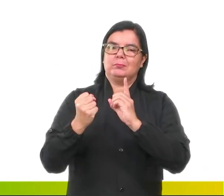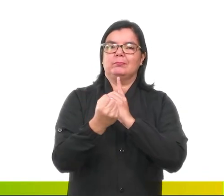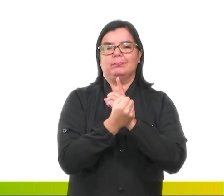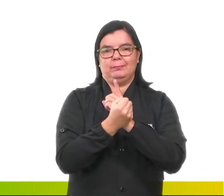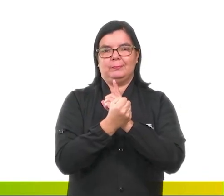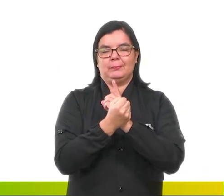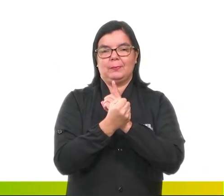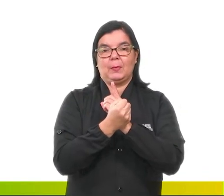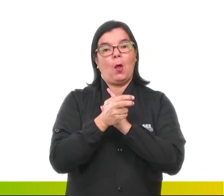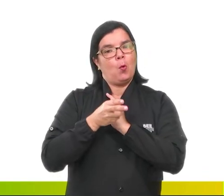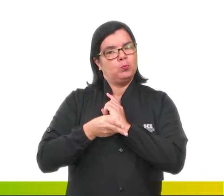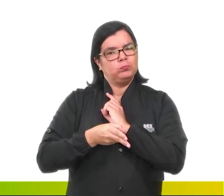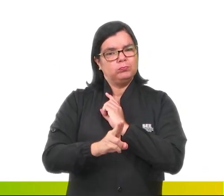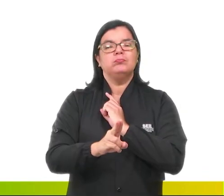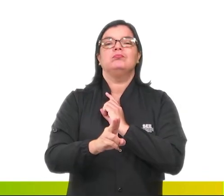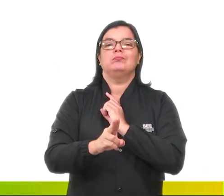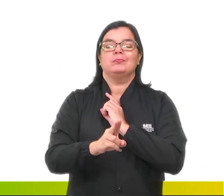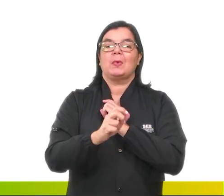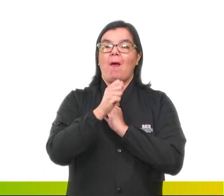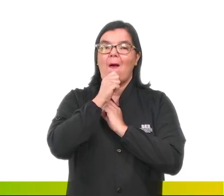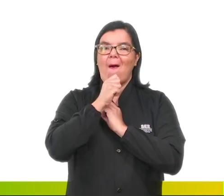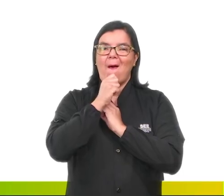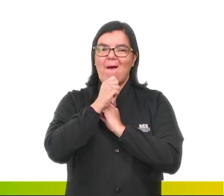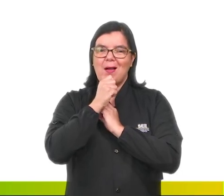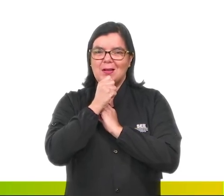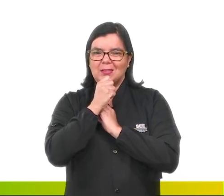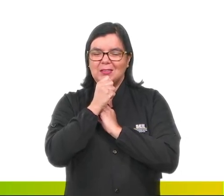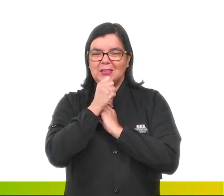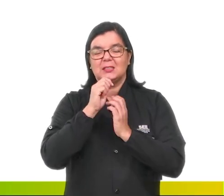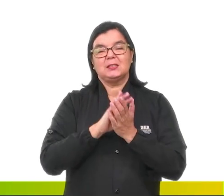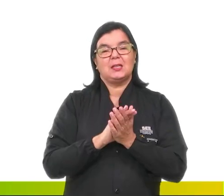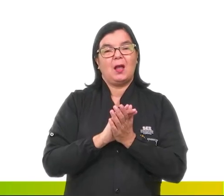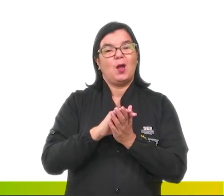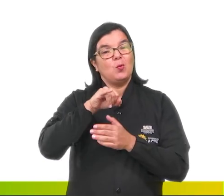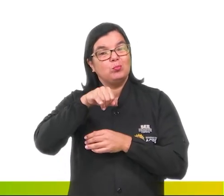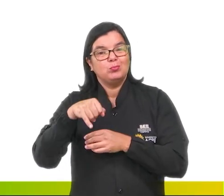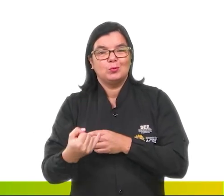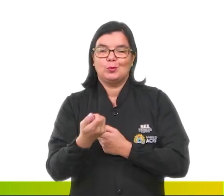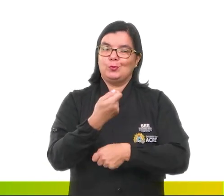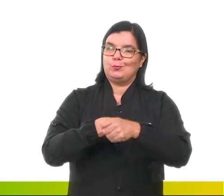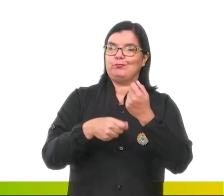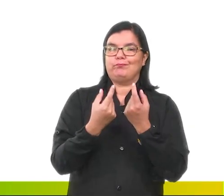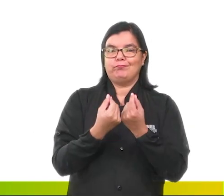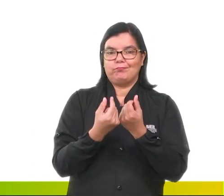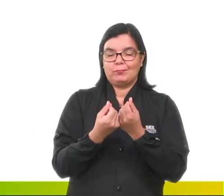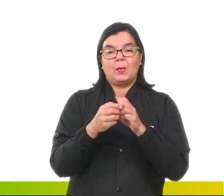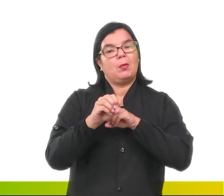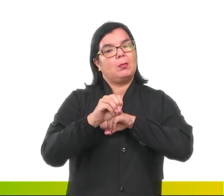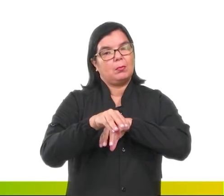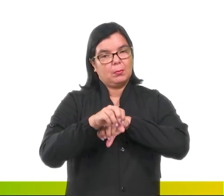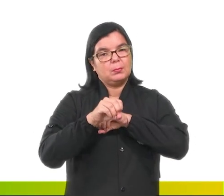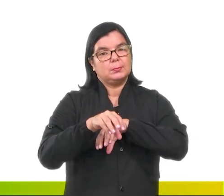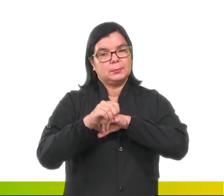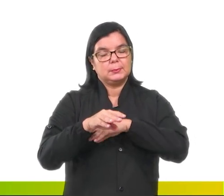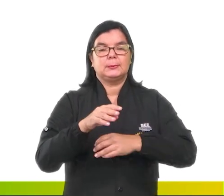sociedade, permanecendo à margem das oportunidades econômicas e